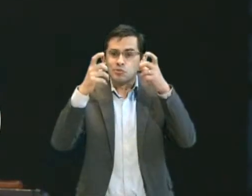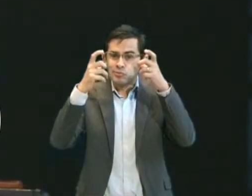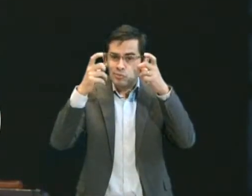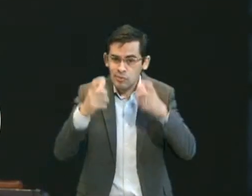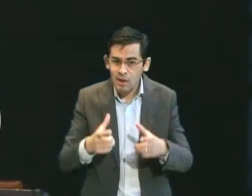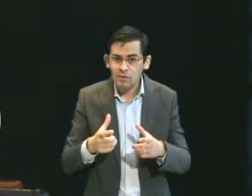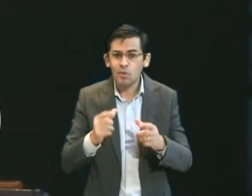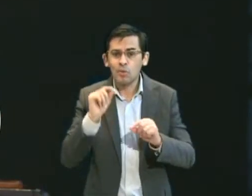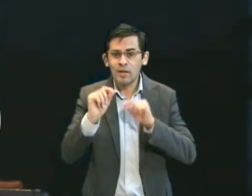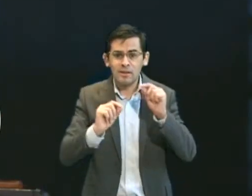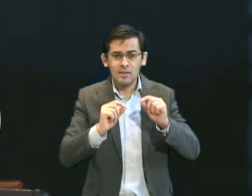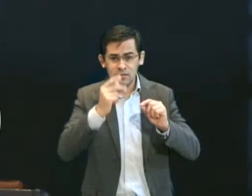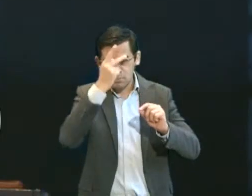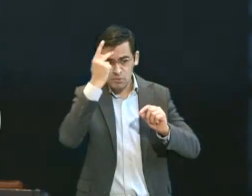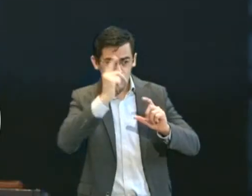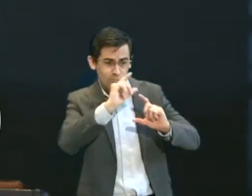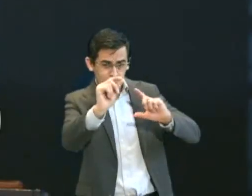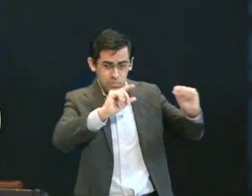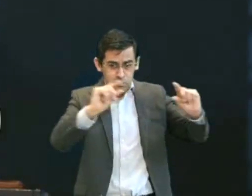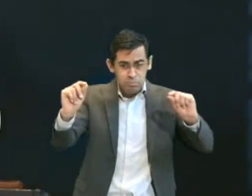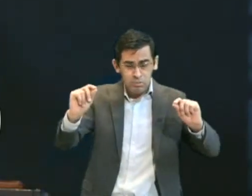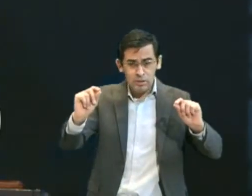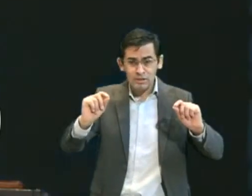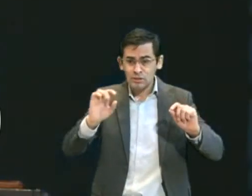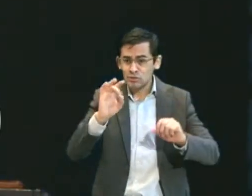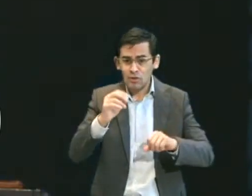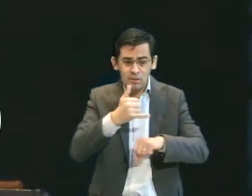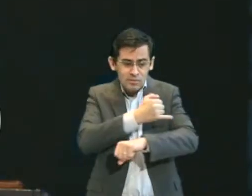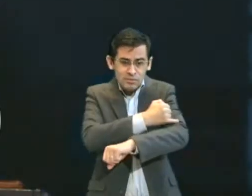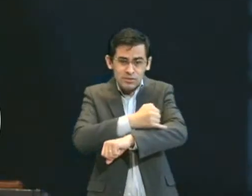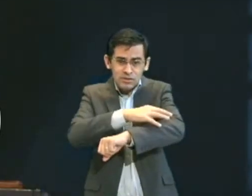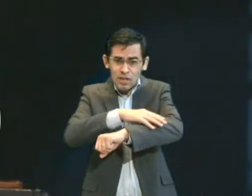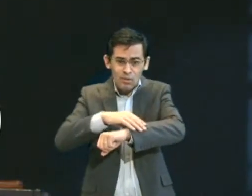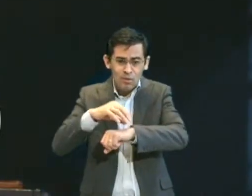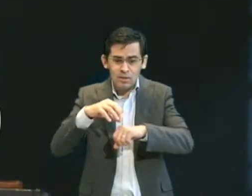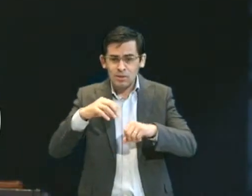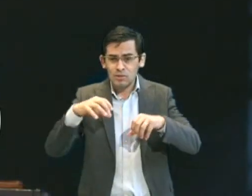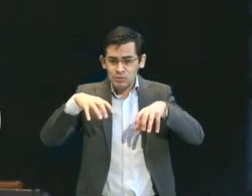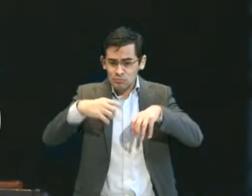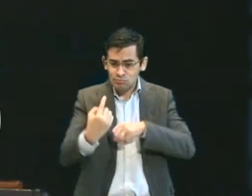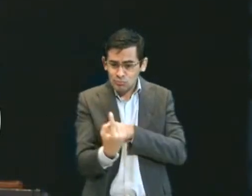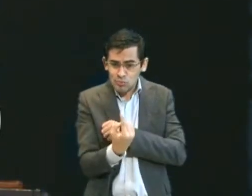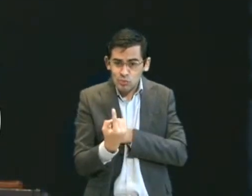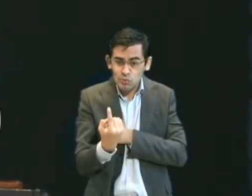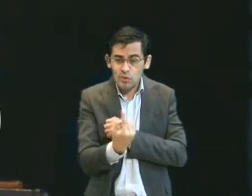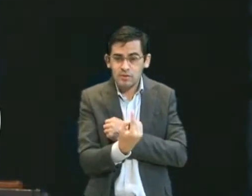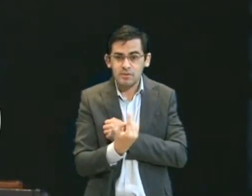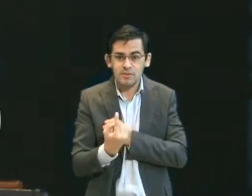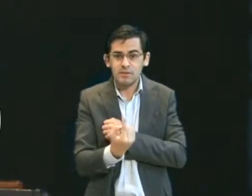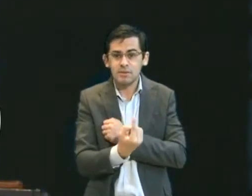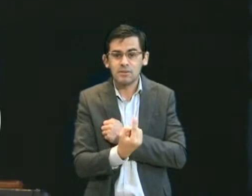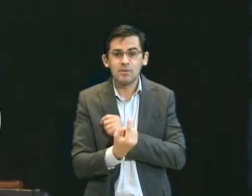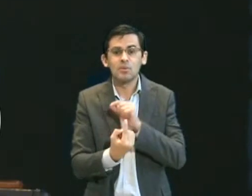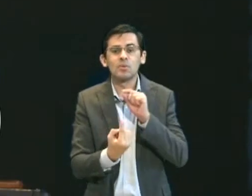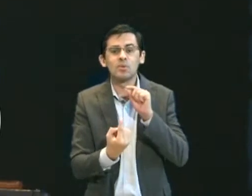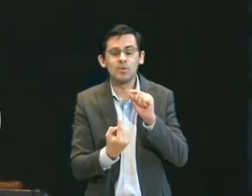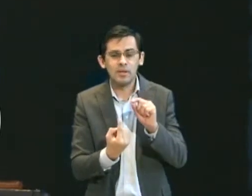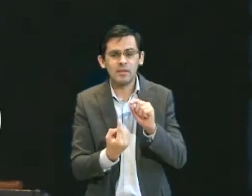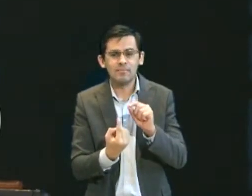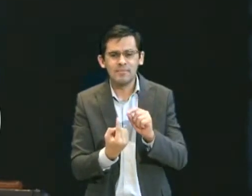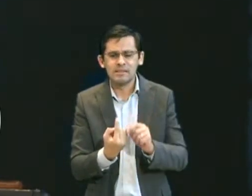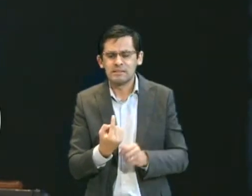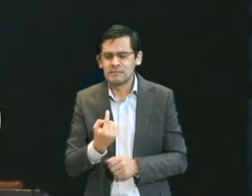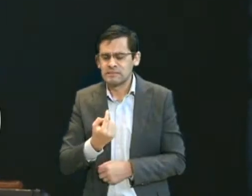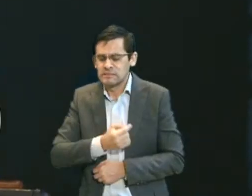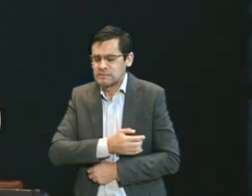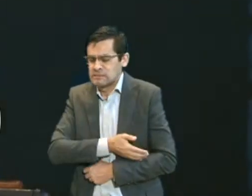vai embora e só fica Jacó ali naquele escuro, naquele lugar de solidão, ele derrama o seu coração